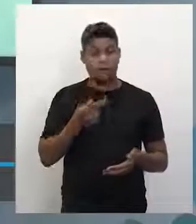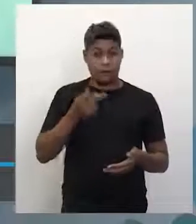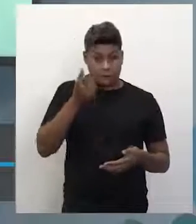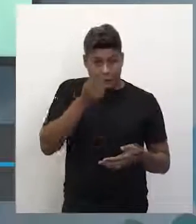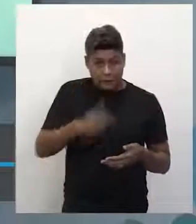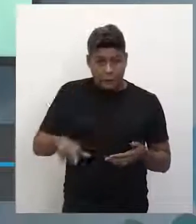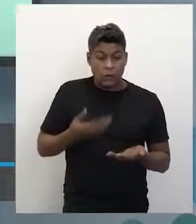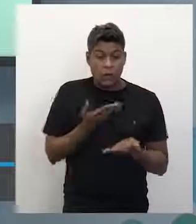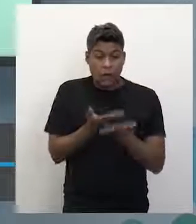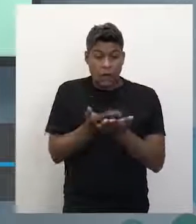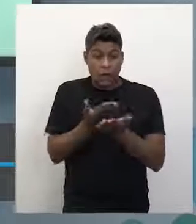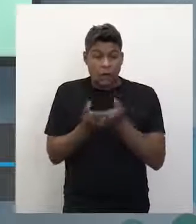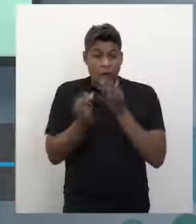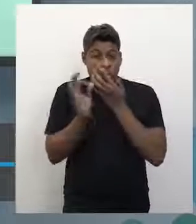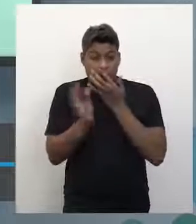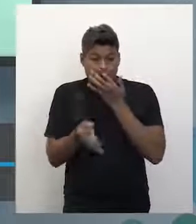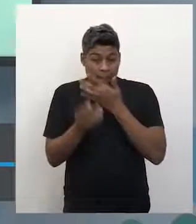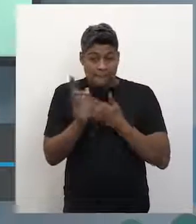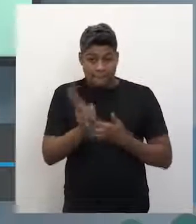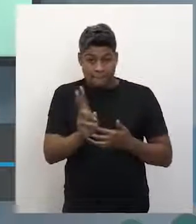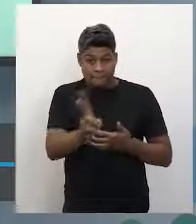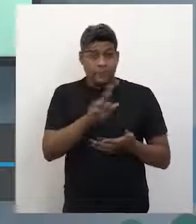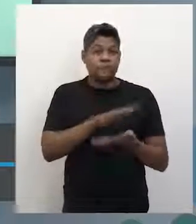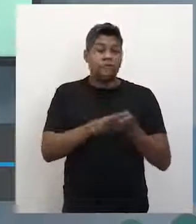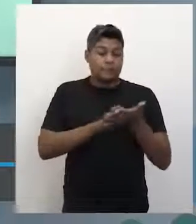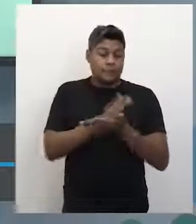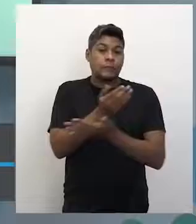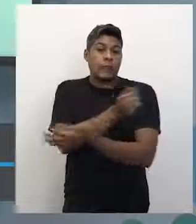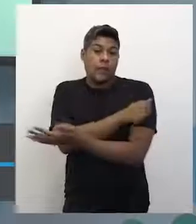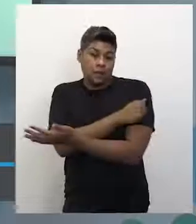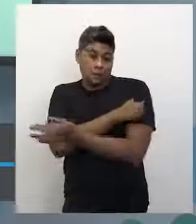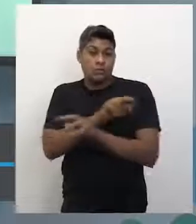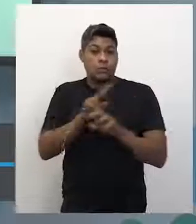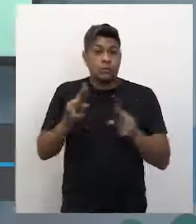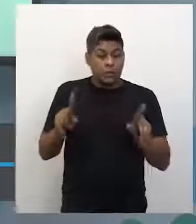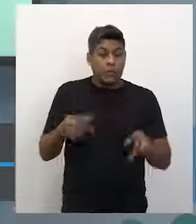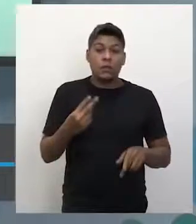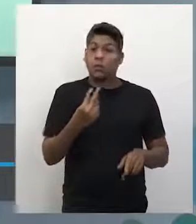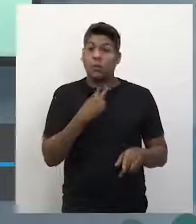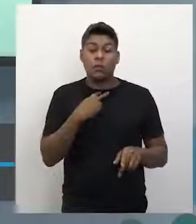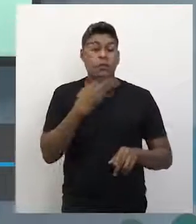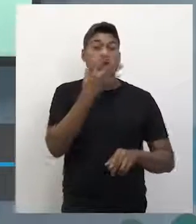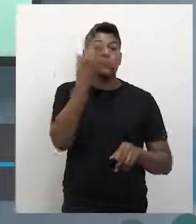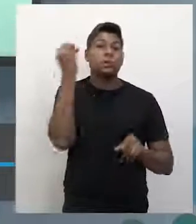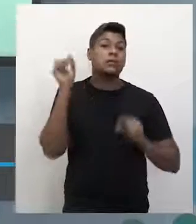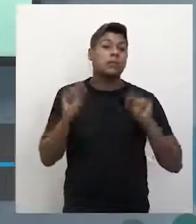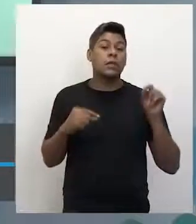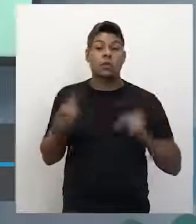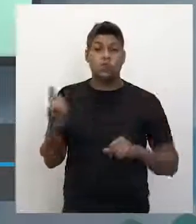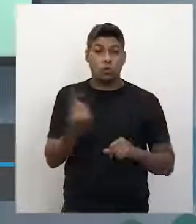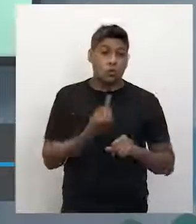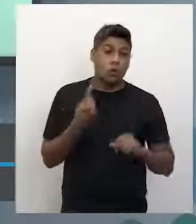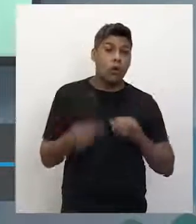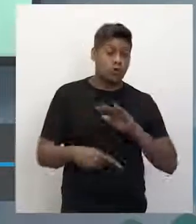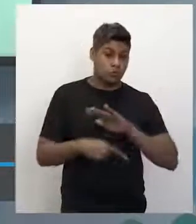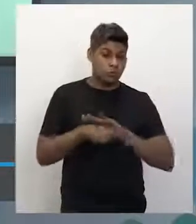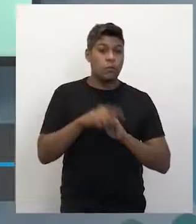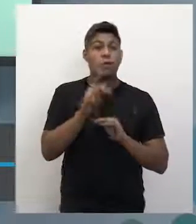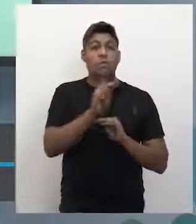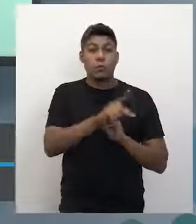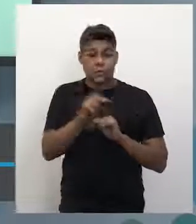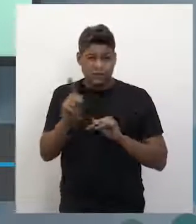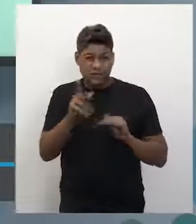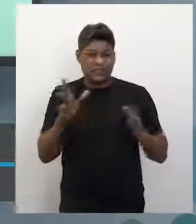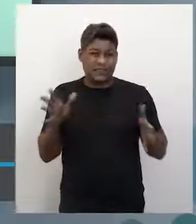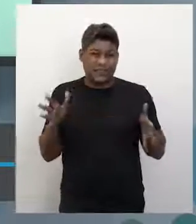repetir exatamente a mesma coisa. Os alunos são diferentes, nós não podemos esquecer que nós, apesar de serem os professores que estão no